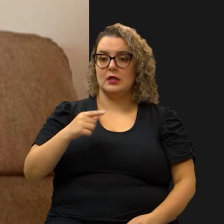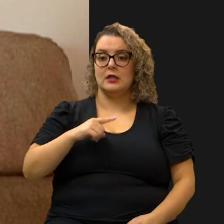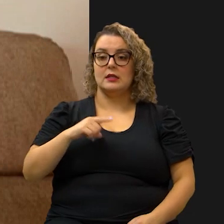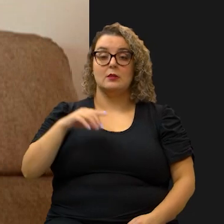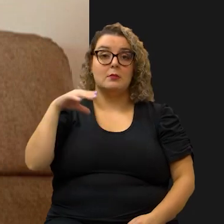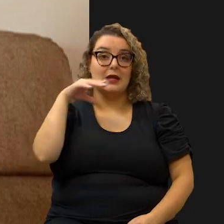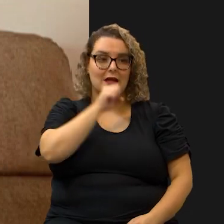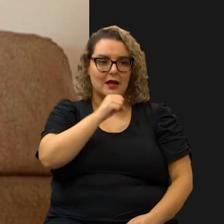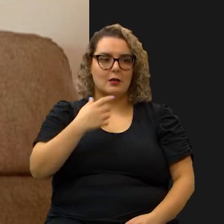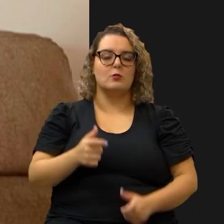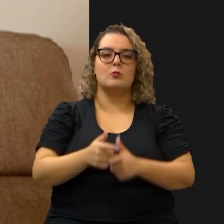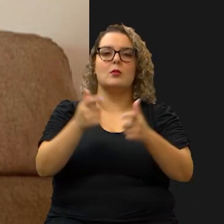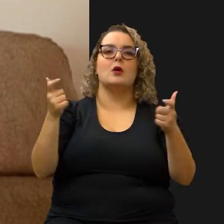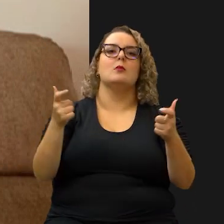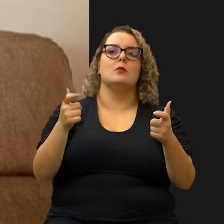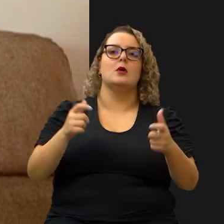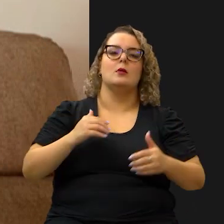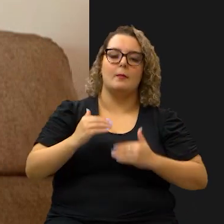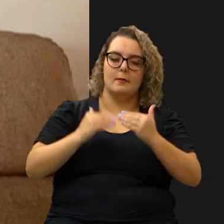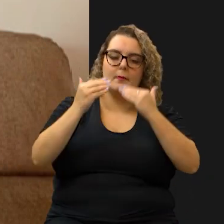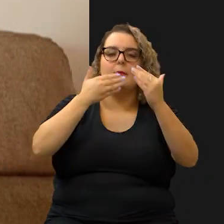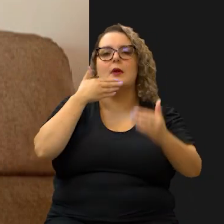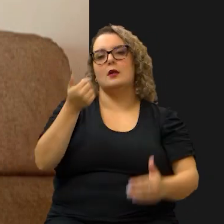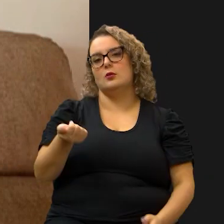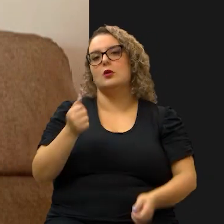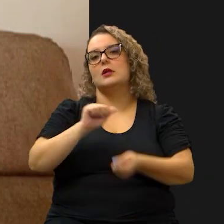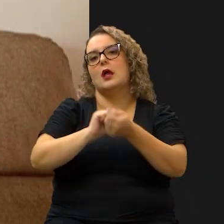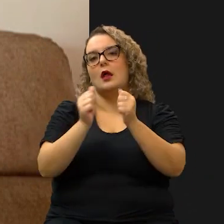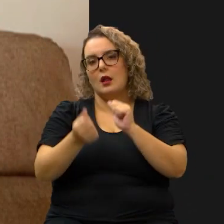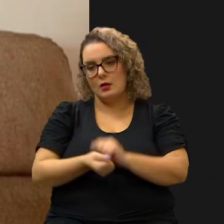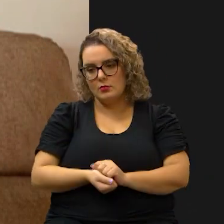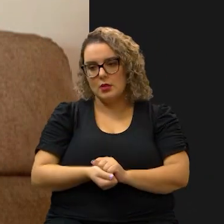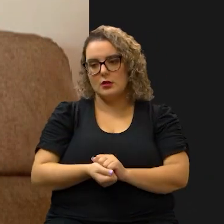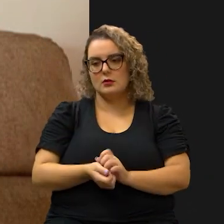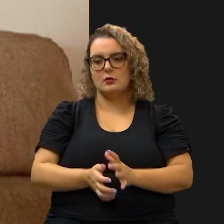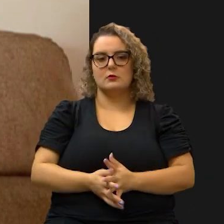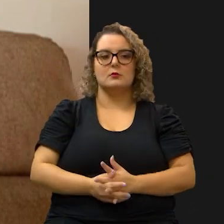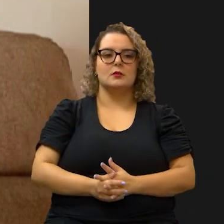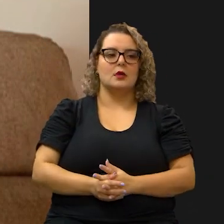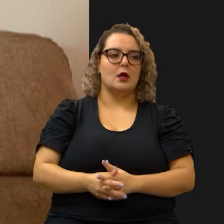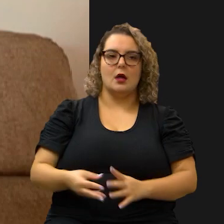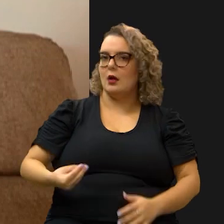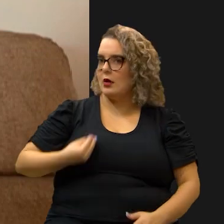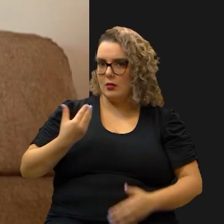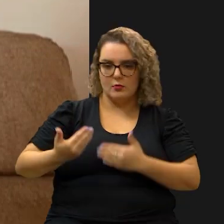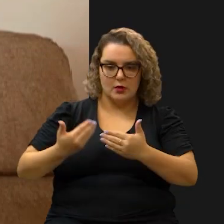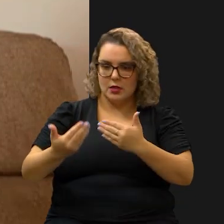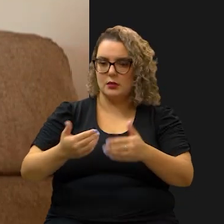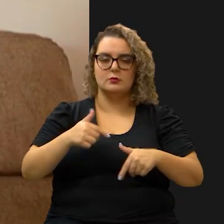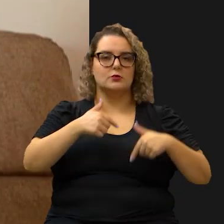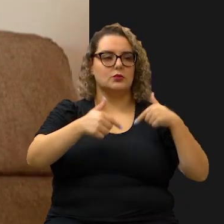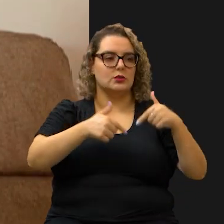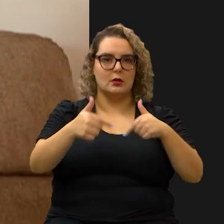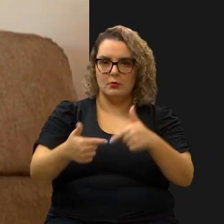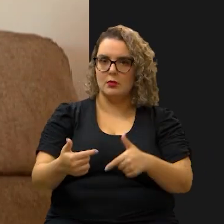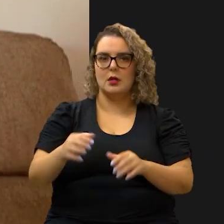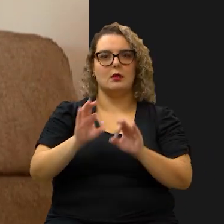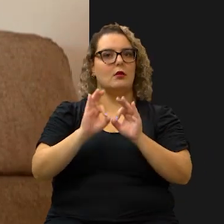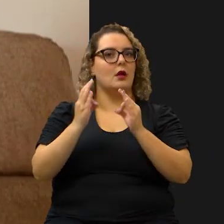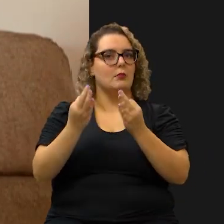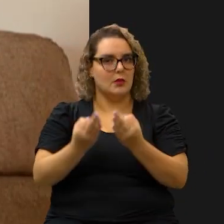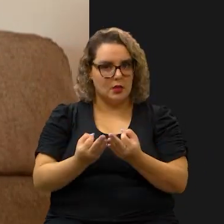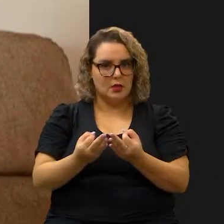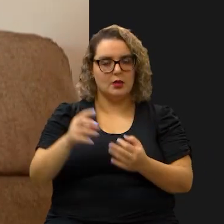sua vida. E uma mais rápida, uma maior pronta recuperação e restabelecimento à vida, né,